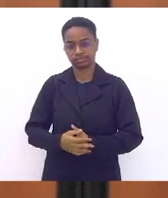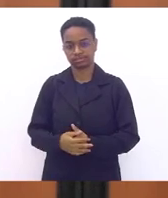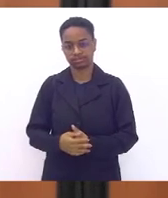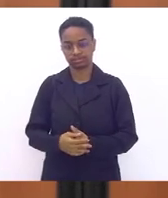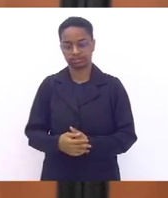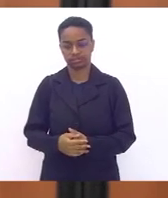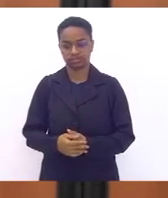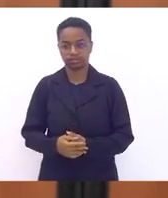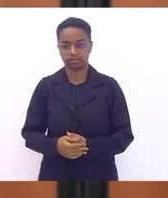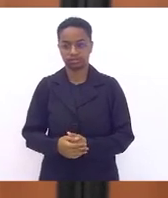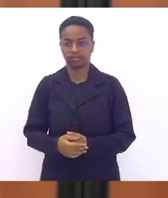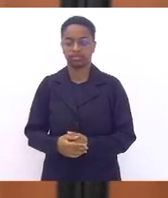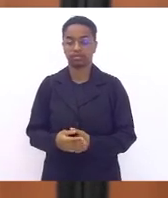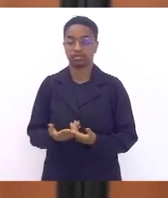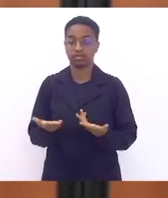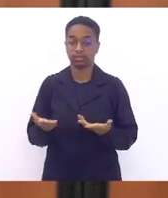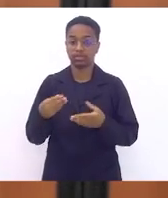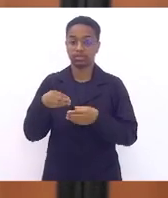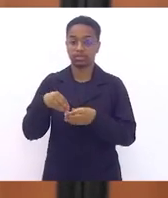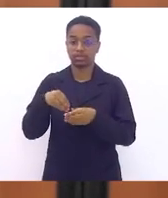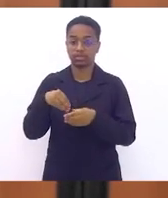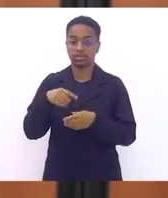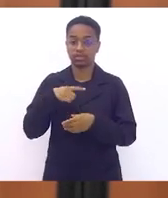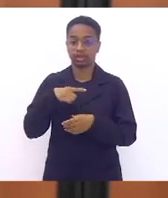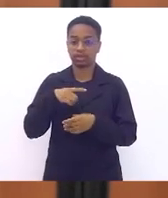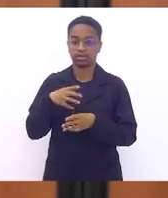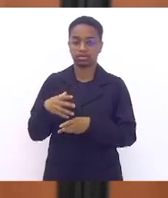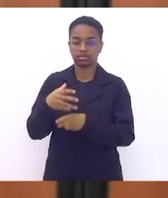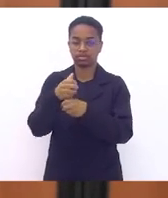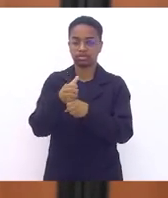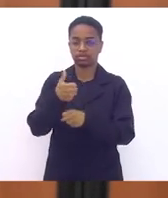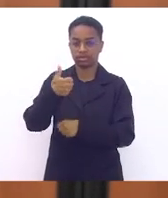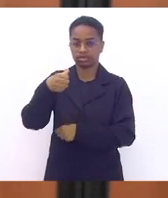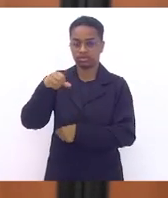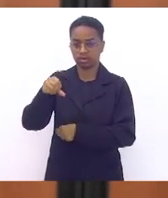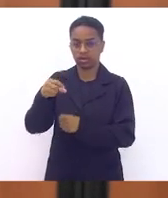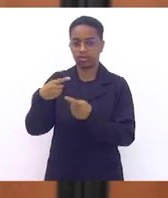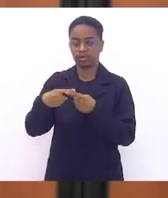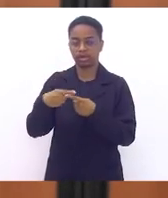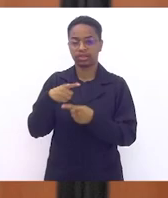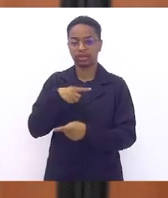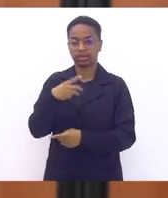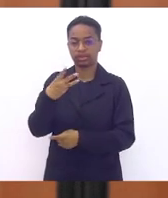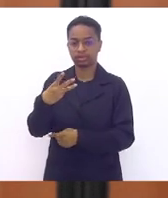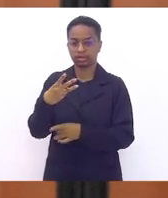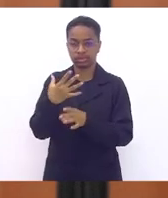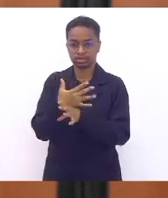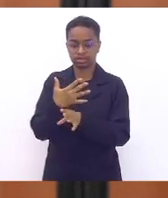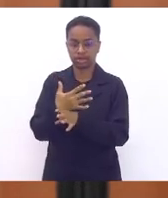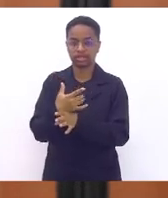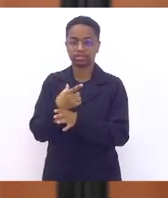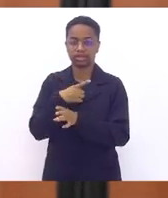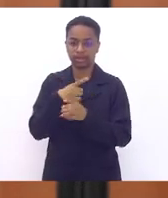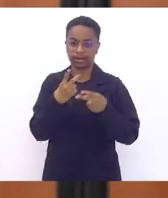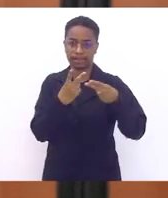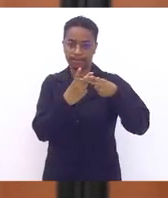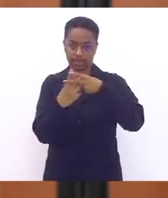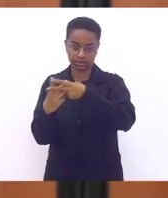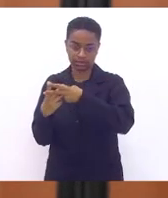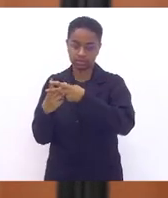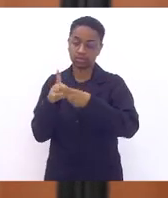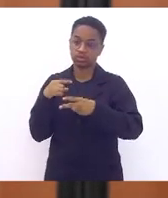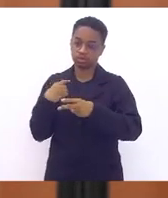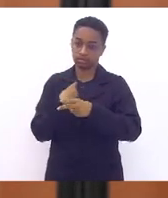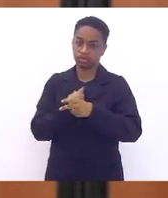gente fechou isso. Dentro desses 16, 19, na verdade, porque tem 3 municípios com o sistema prisional, a gente abrangeu, mesmo que